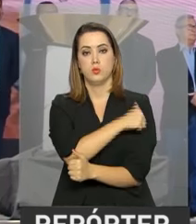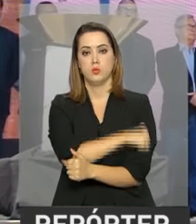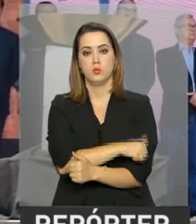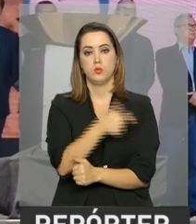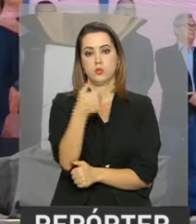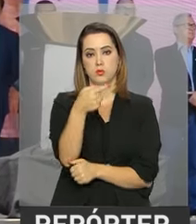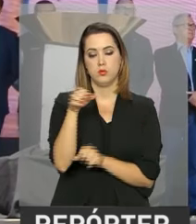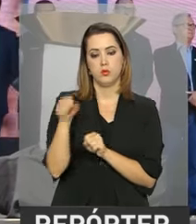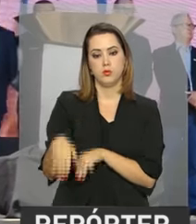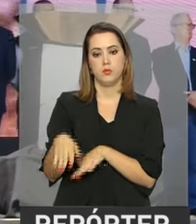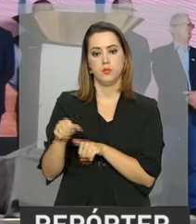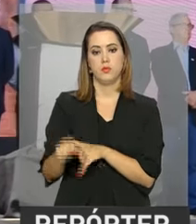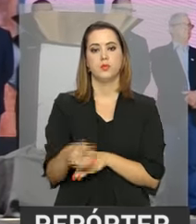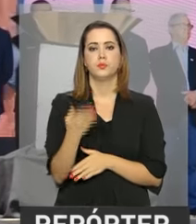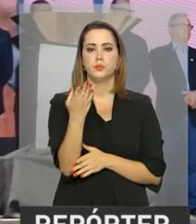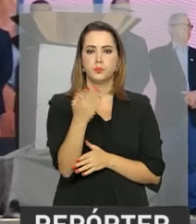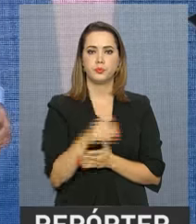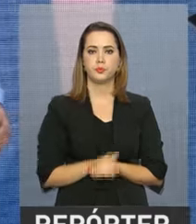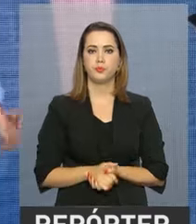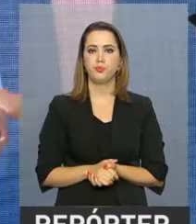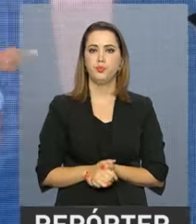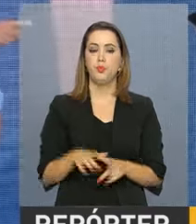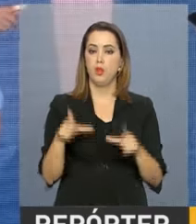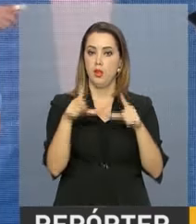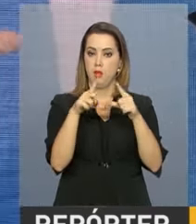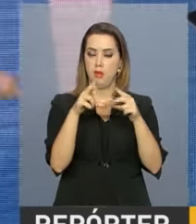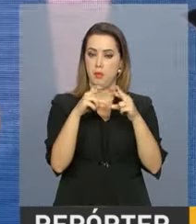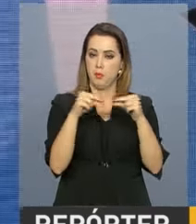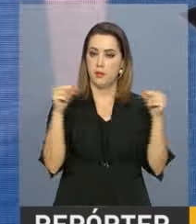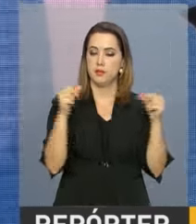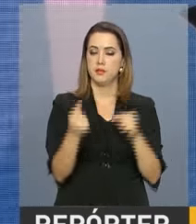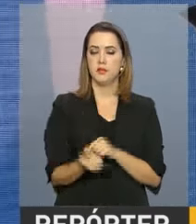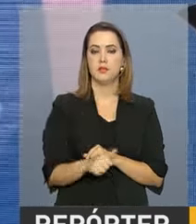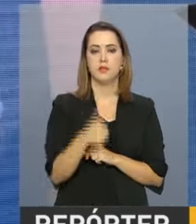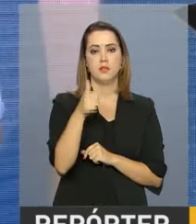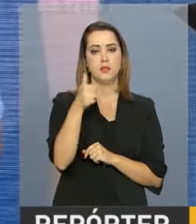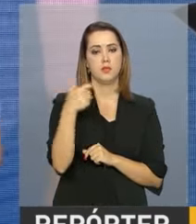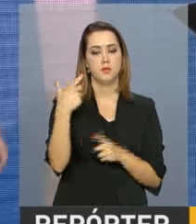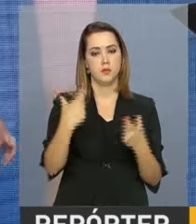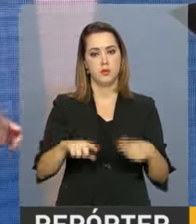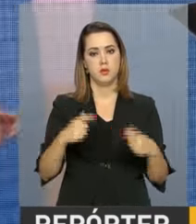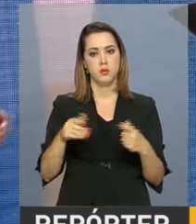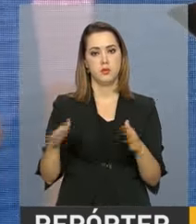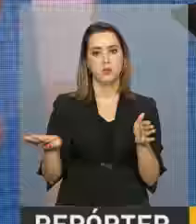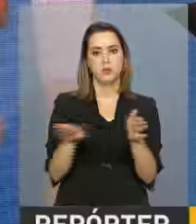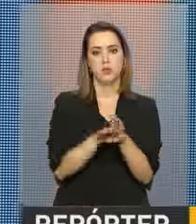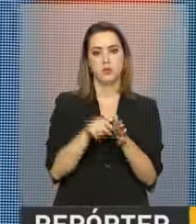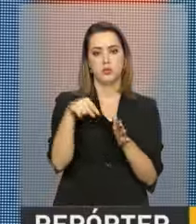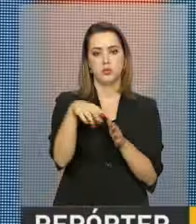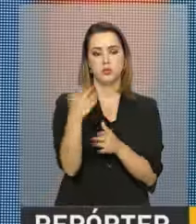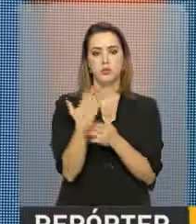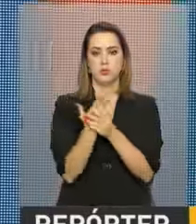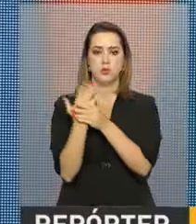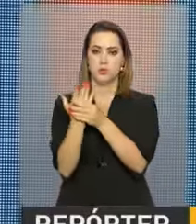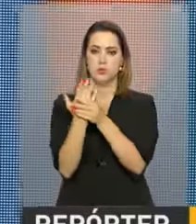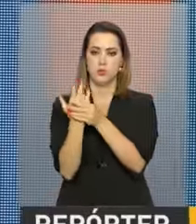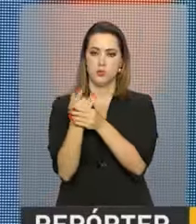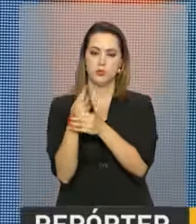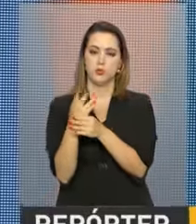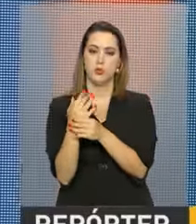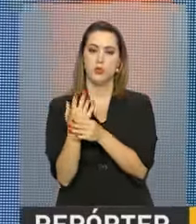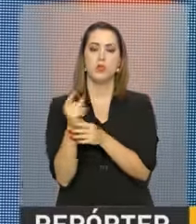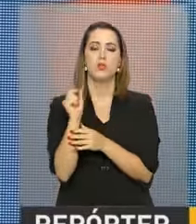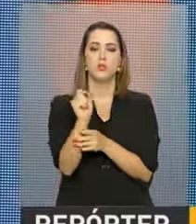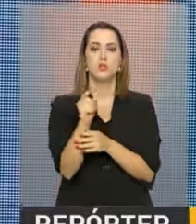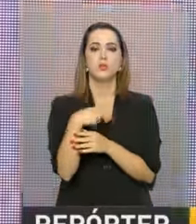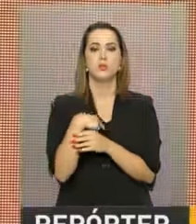O Distrito Federal é a primeira unidade da Federação a receber a chama dos Jogos Paralímpicos Rio 2016. A tocha foi acesa no Parque